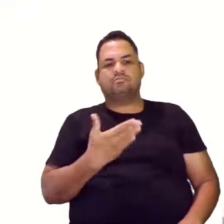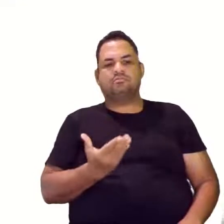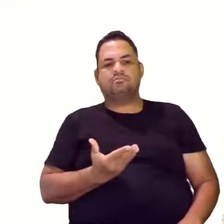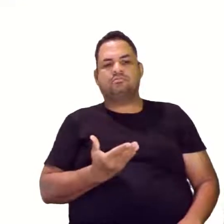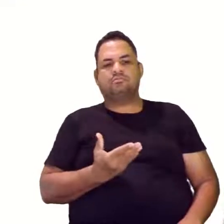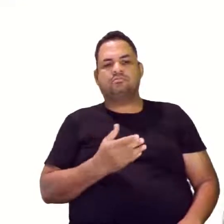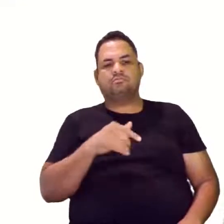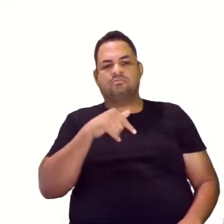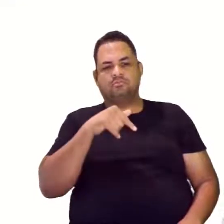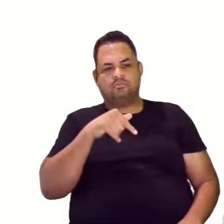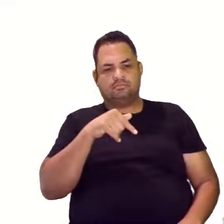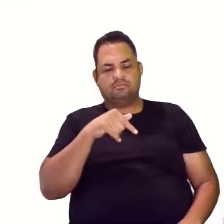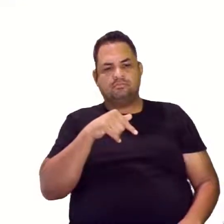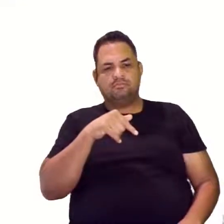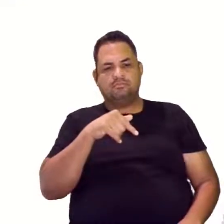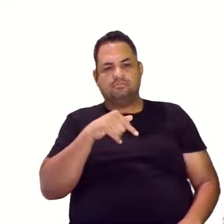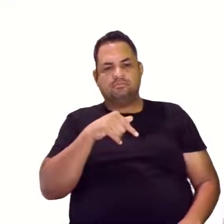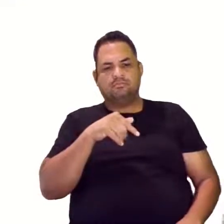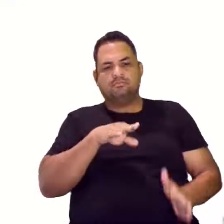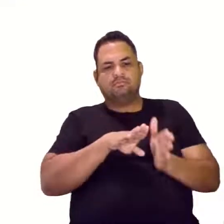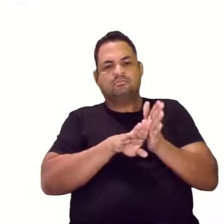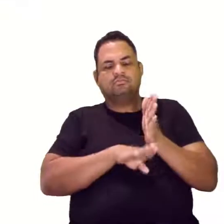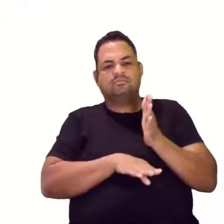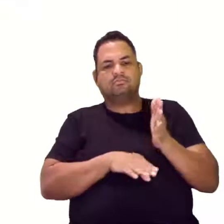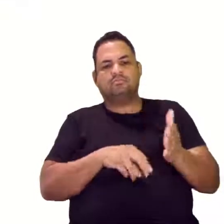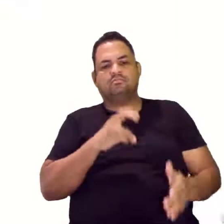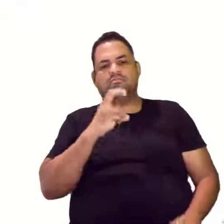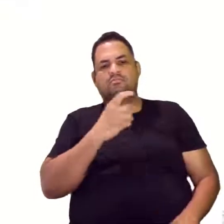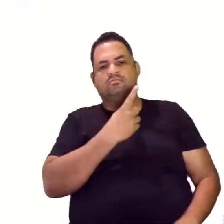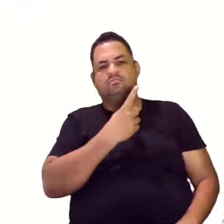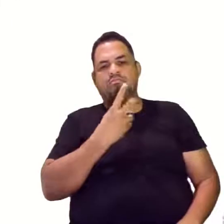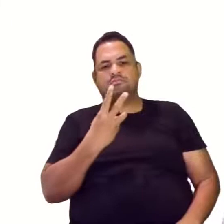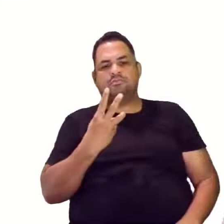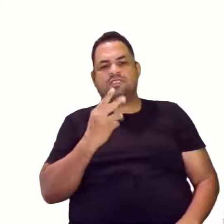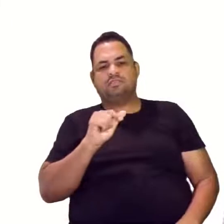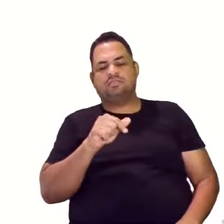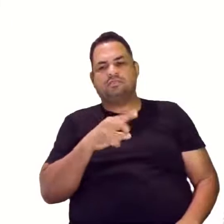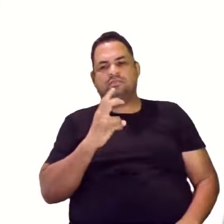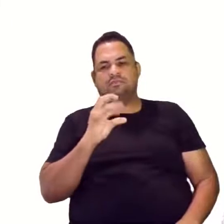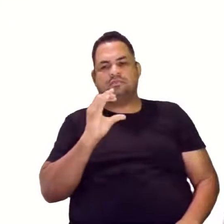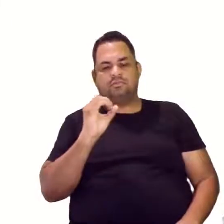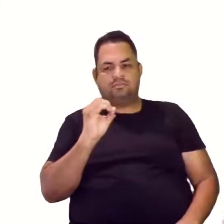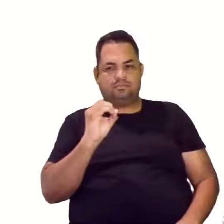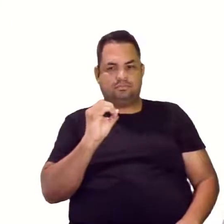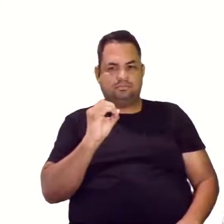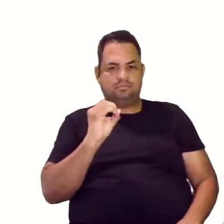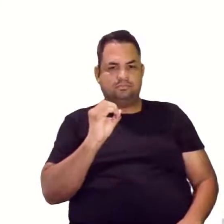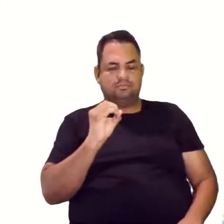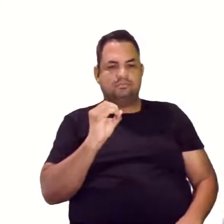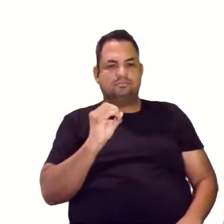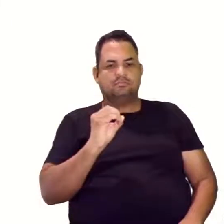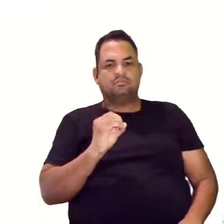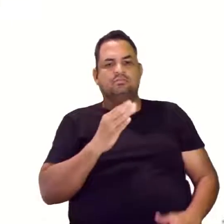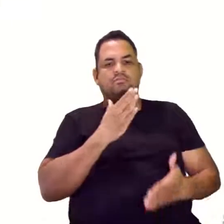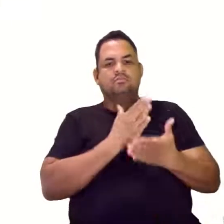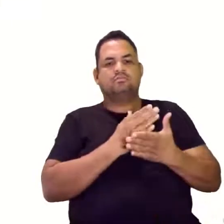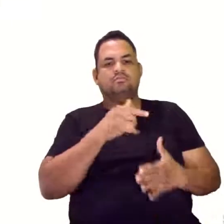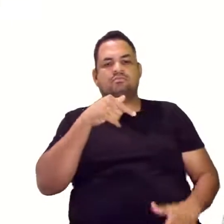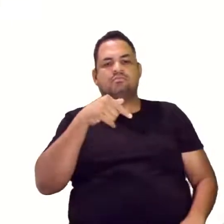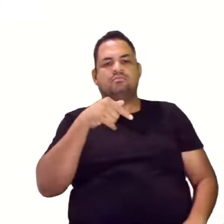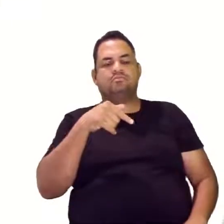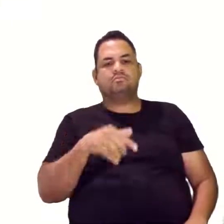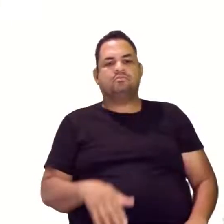quer dizer, 7. Eu vou descontar 1,50 mais 2? 3,50. 3,50. Como 3,50 é a metade de